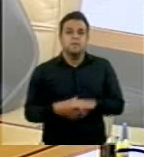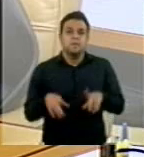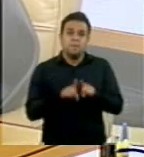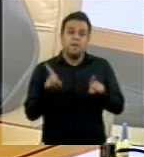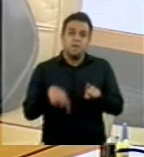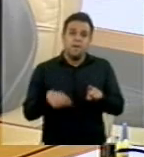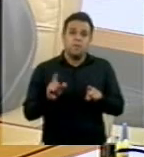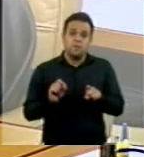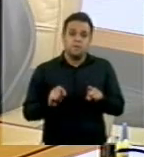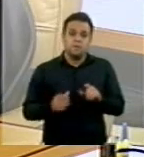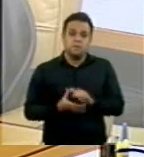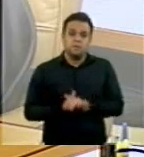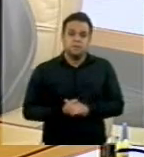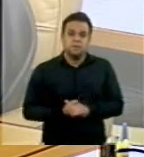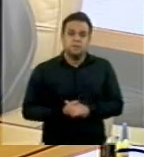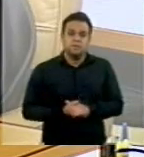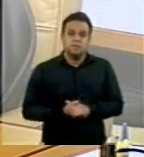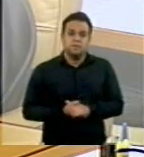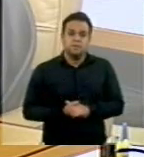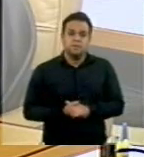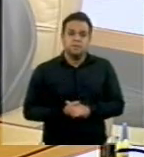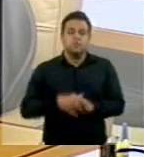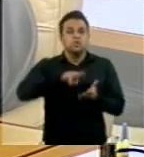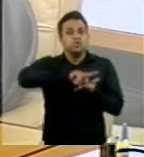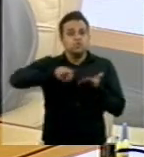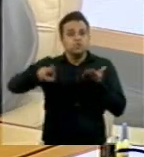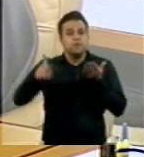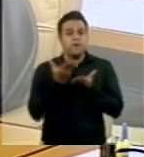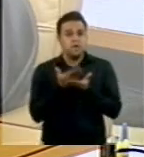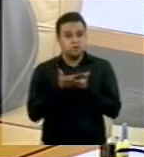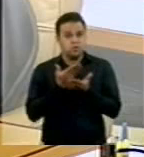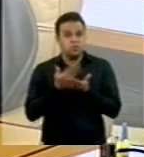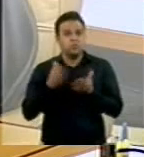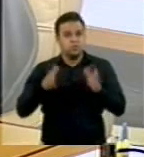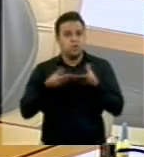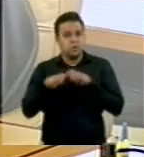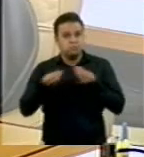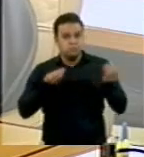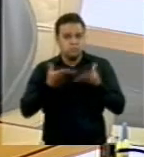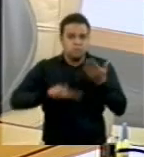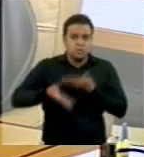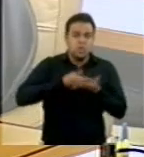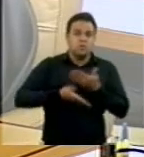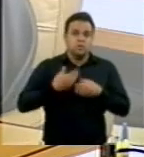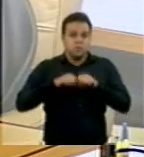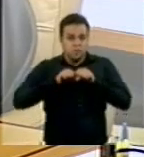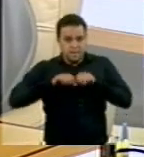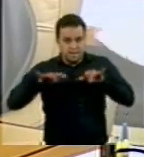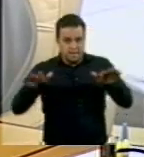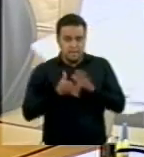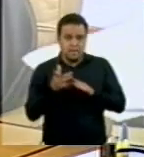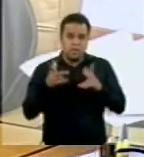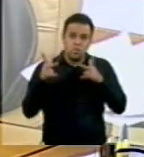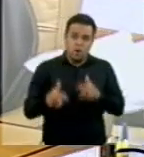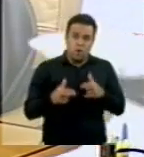compartilhado em sede doutrinária em diversos estudos que menciono, e igualmente acolhido